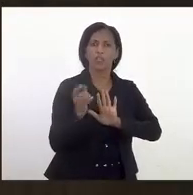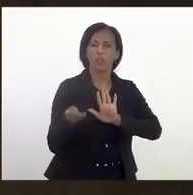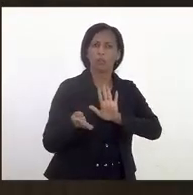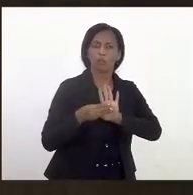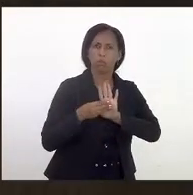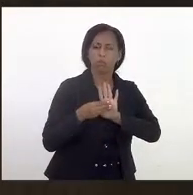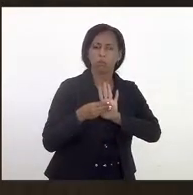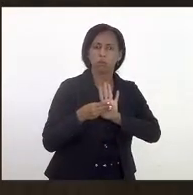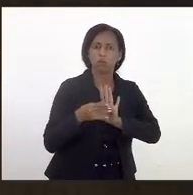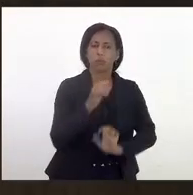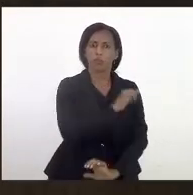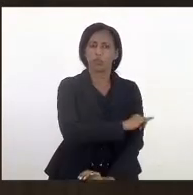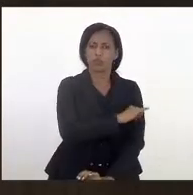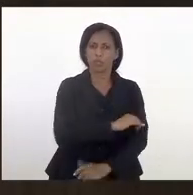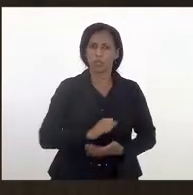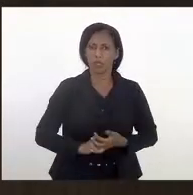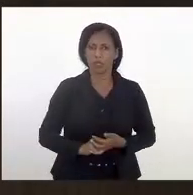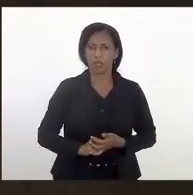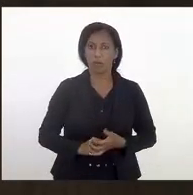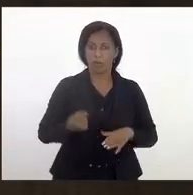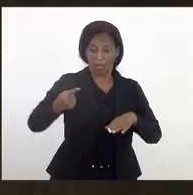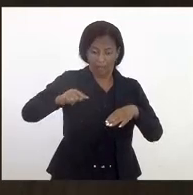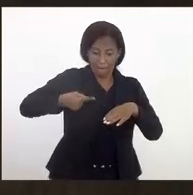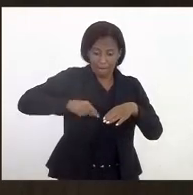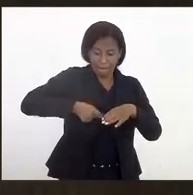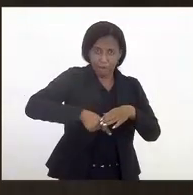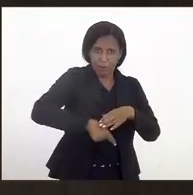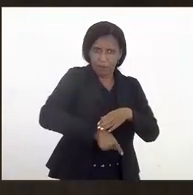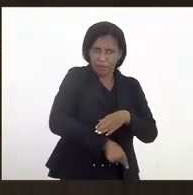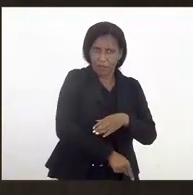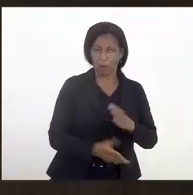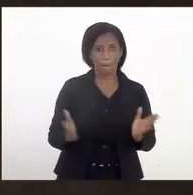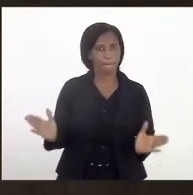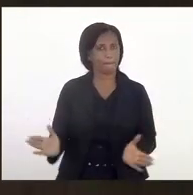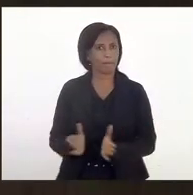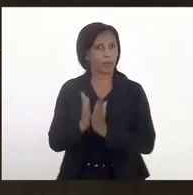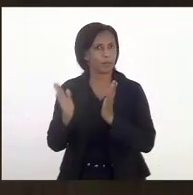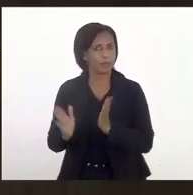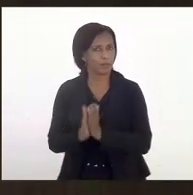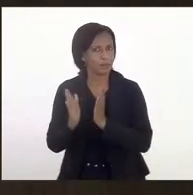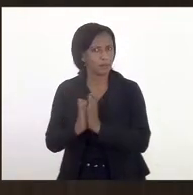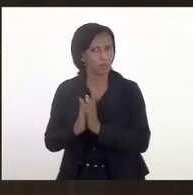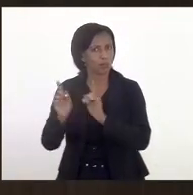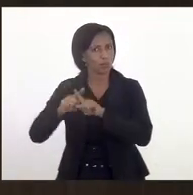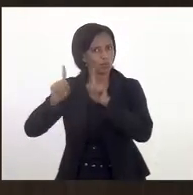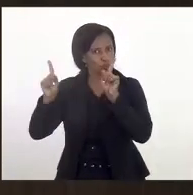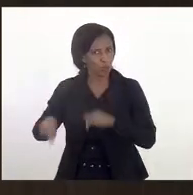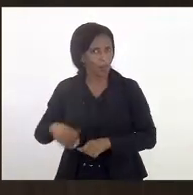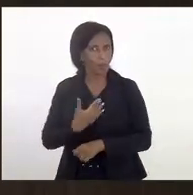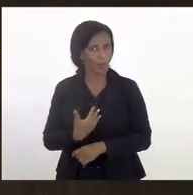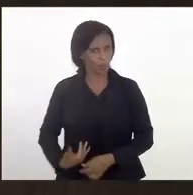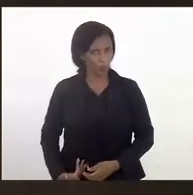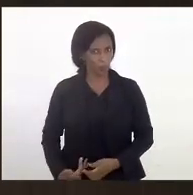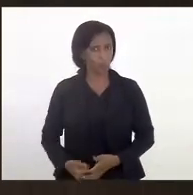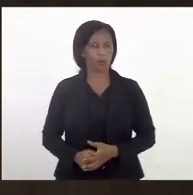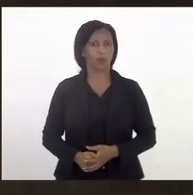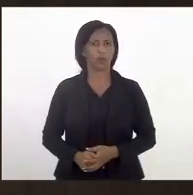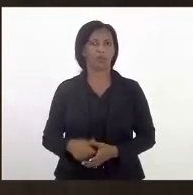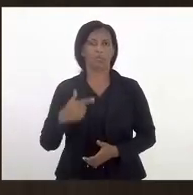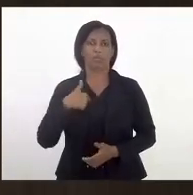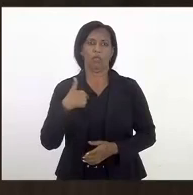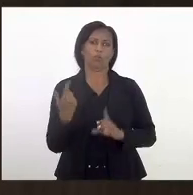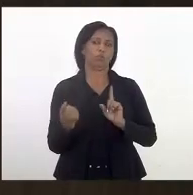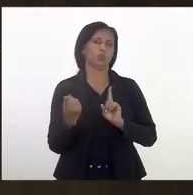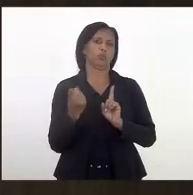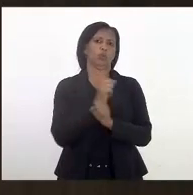Janeiro é uma agenda de aprofundar um empobrecimento dos Servidores Públicos eu quero dizer que ter